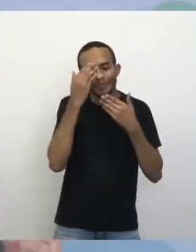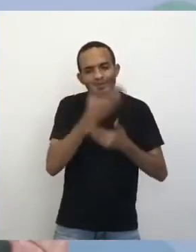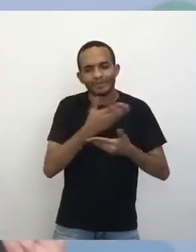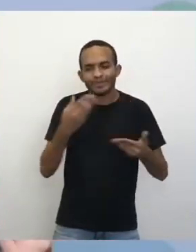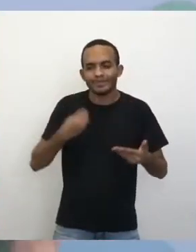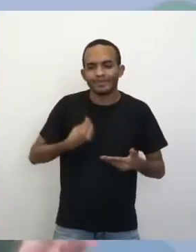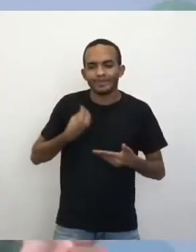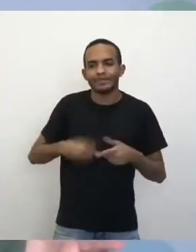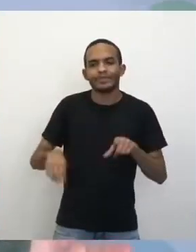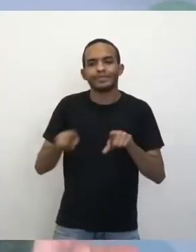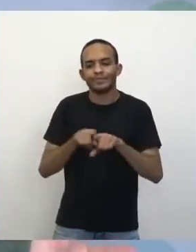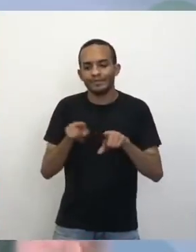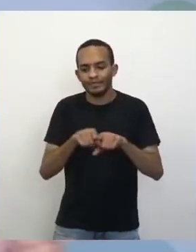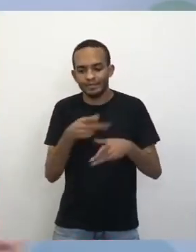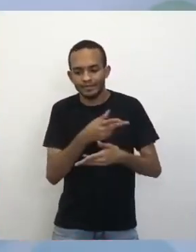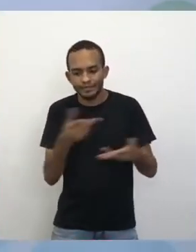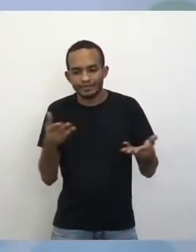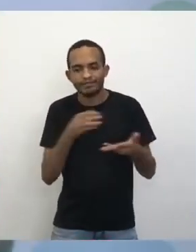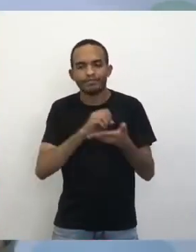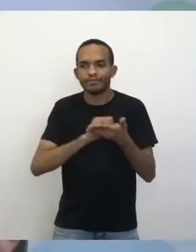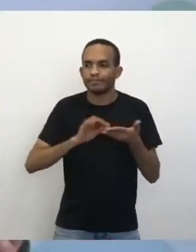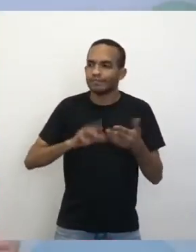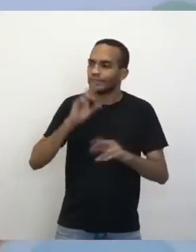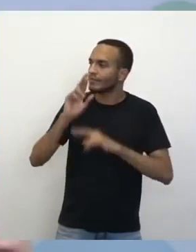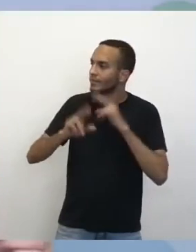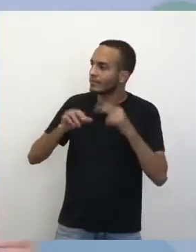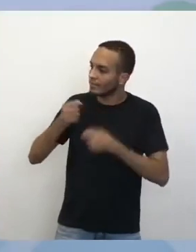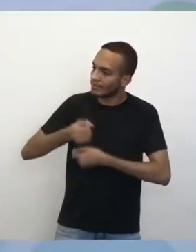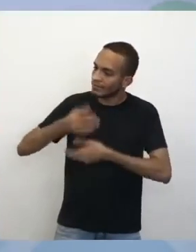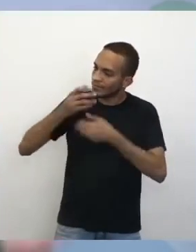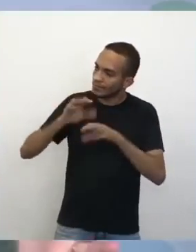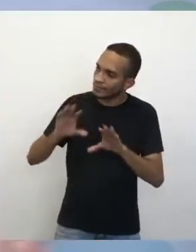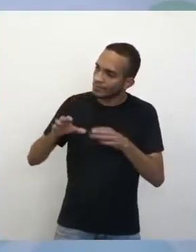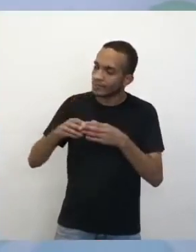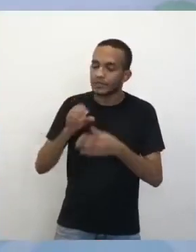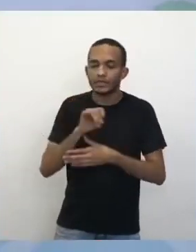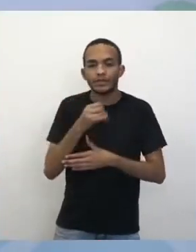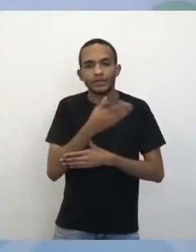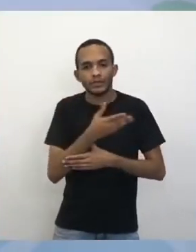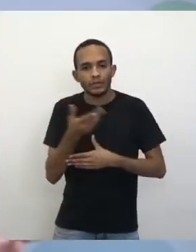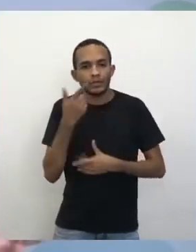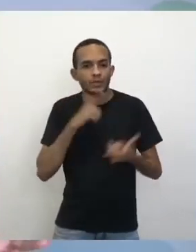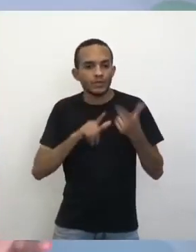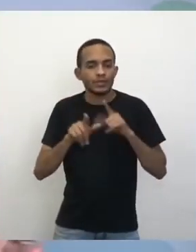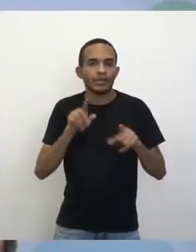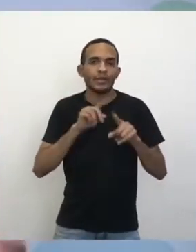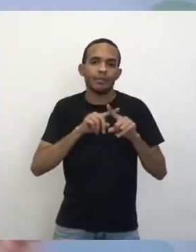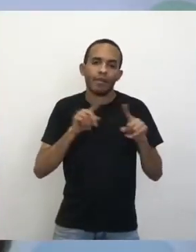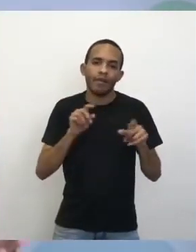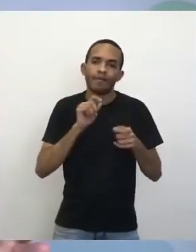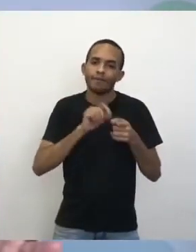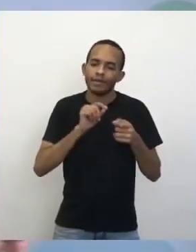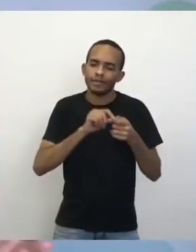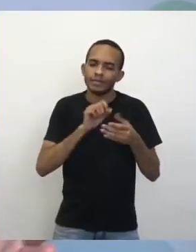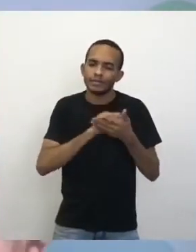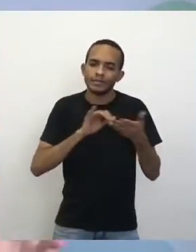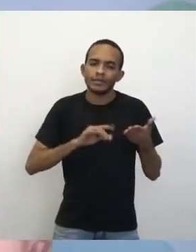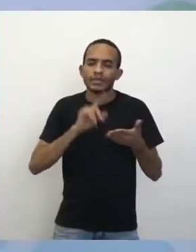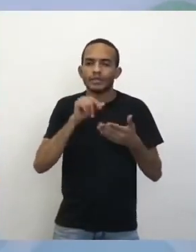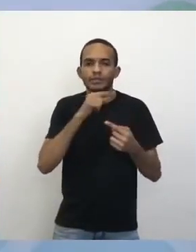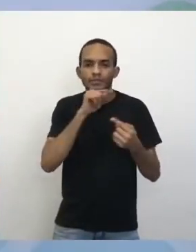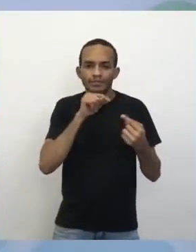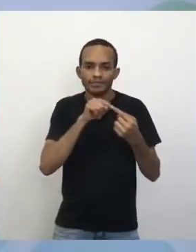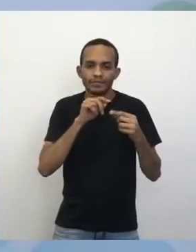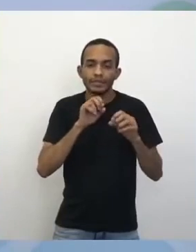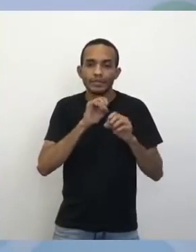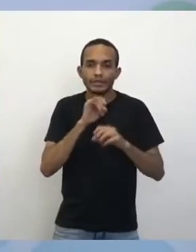aula, façam suas atividades, respondam lá no chat da sua turma, se você conseguir, se não, pelo menos faça o exercício para ver se você está acertando depois.